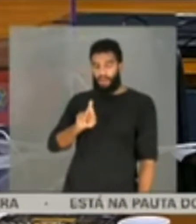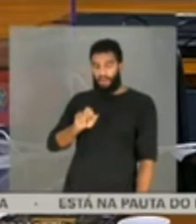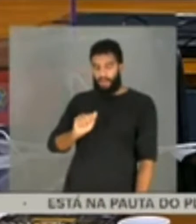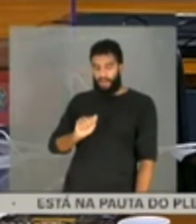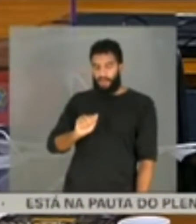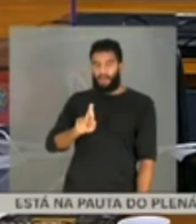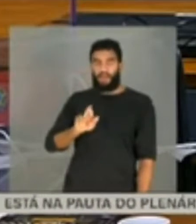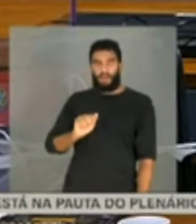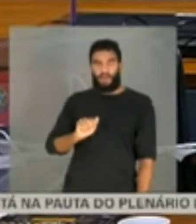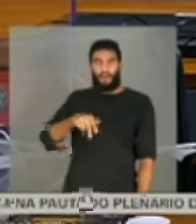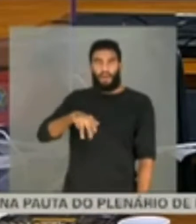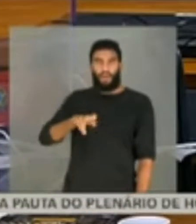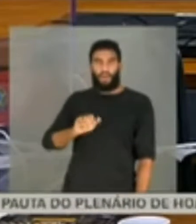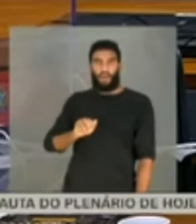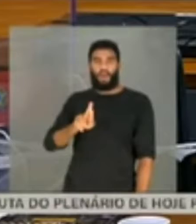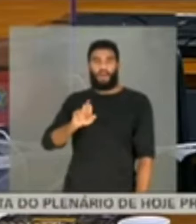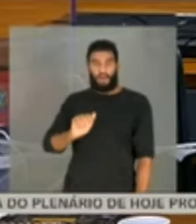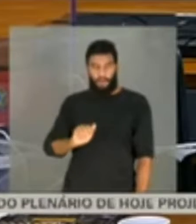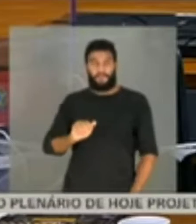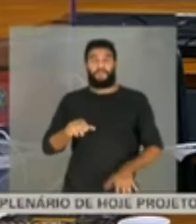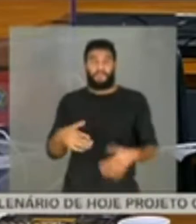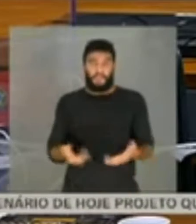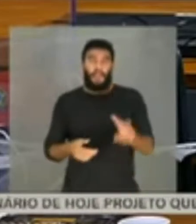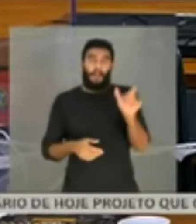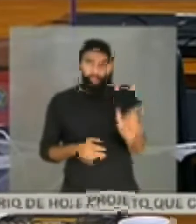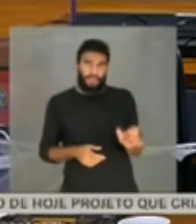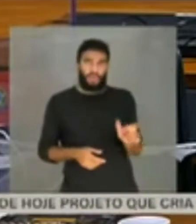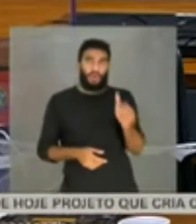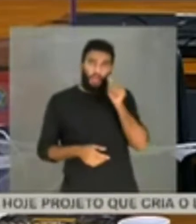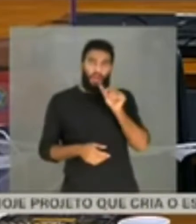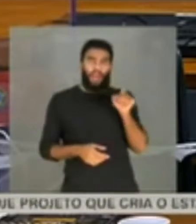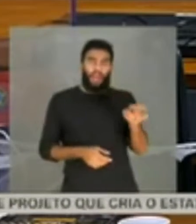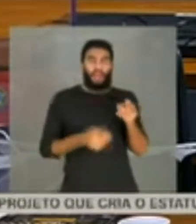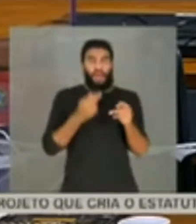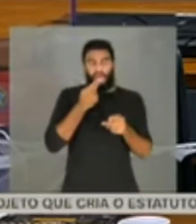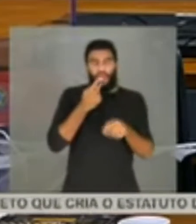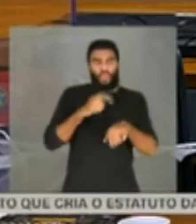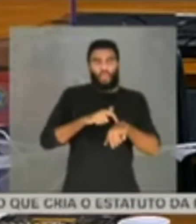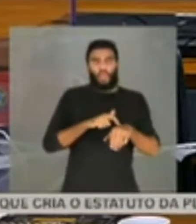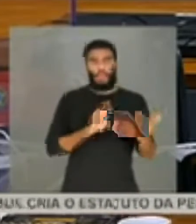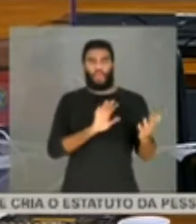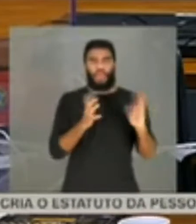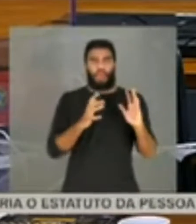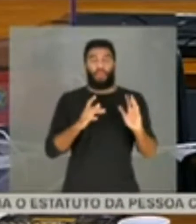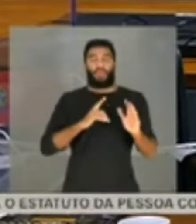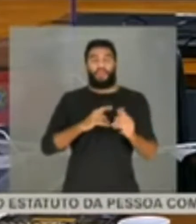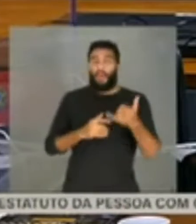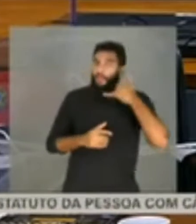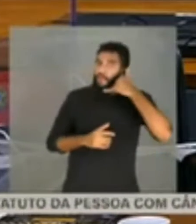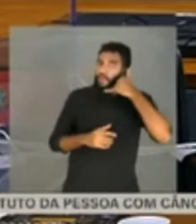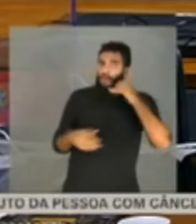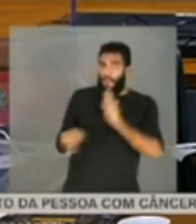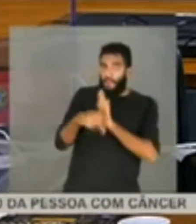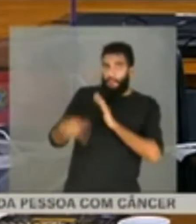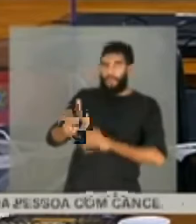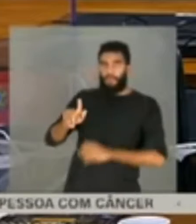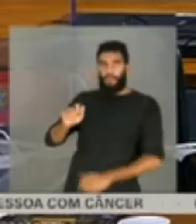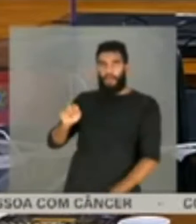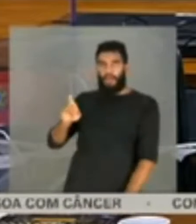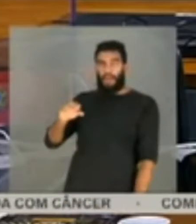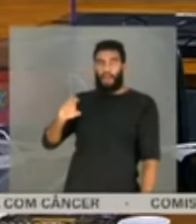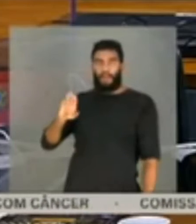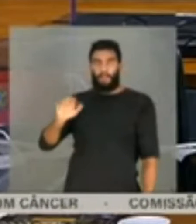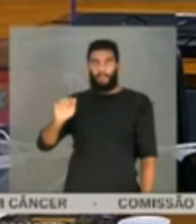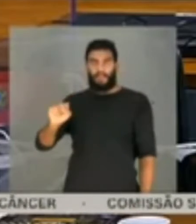Araraquara, Edinho Silva. Cristiana afirmou aos investigadores que na época dos eventos recebeu um telefonema de